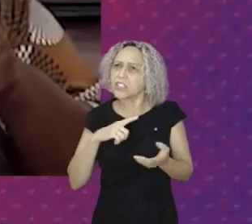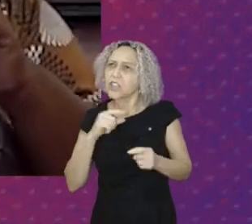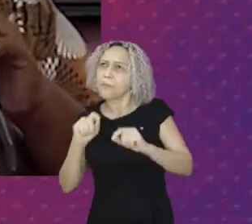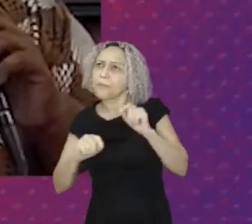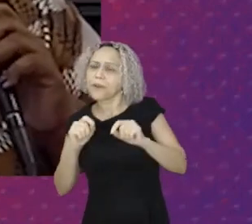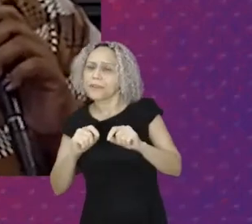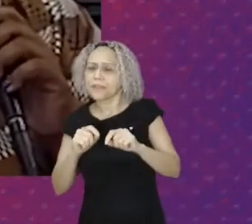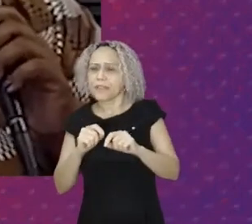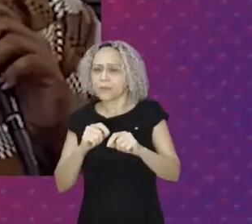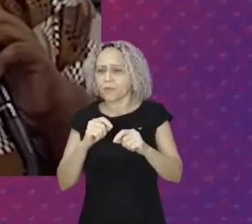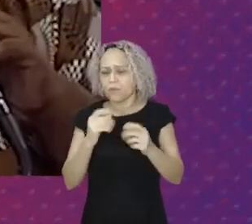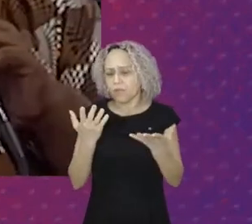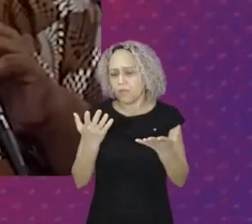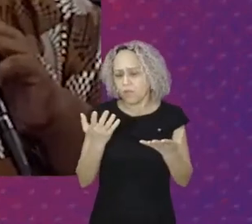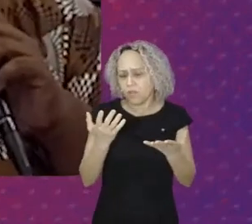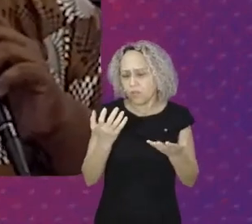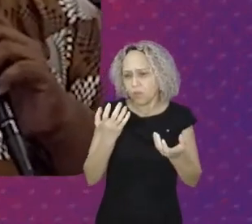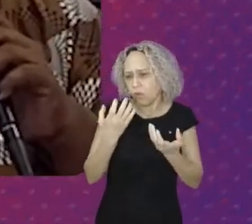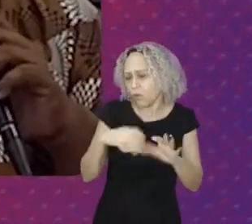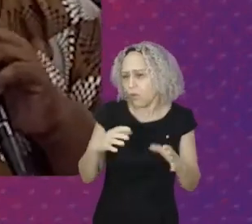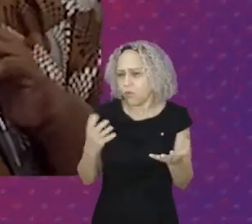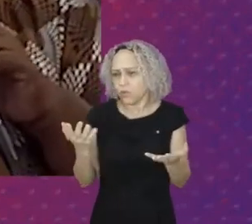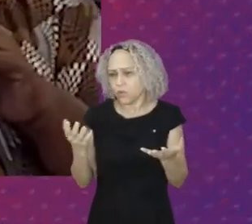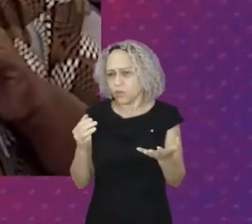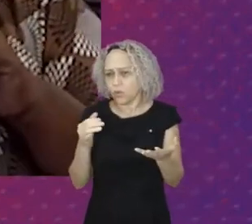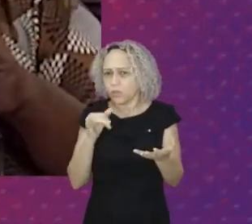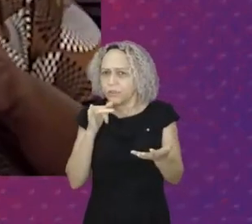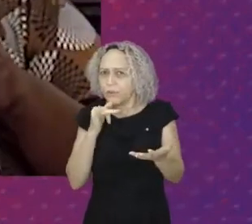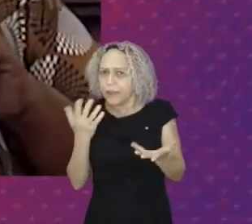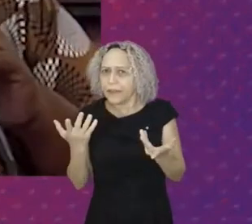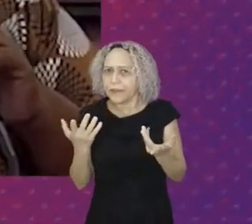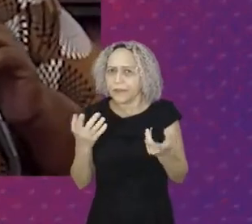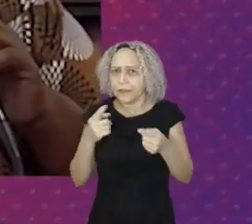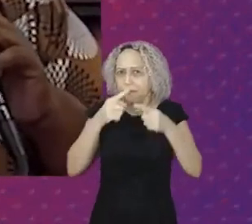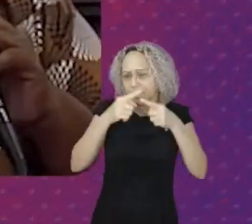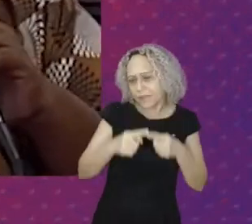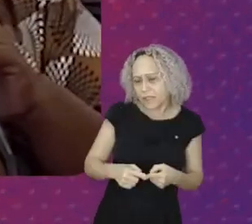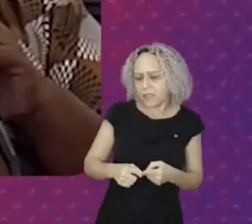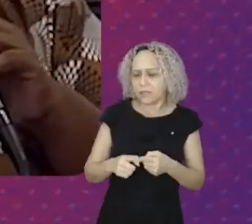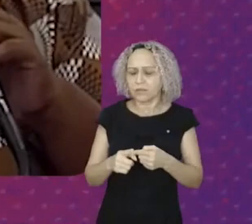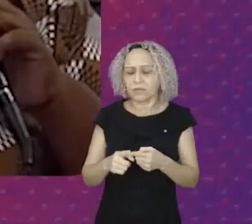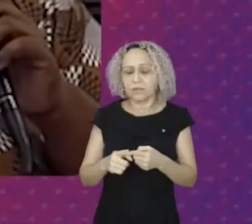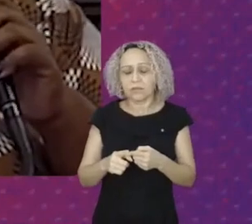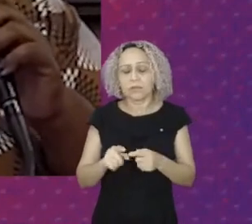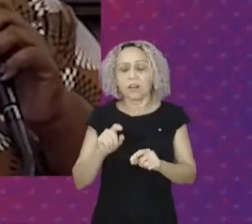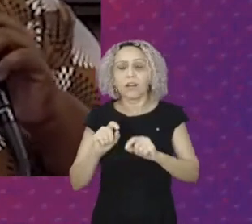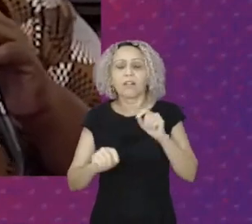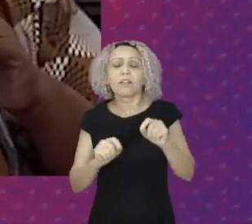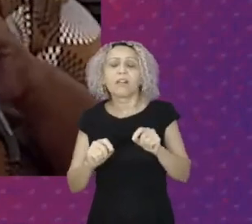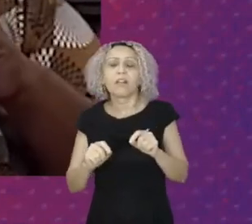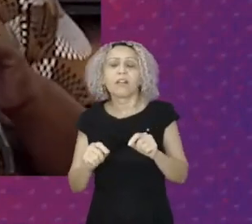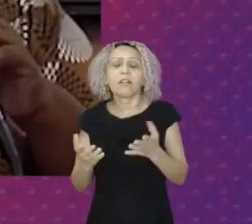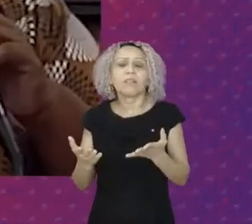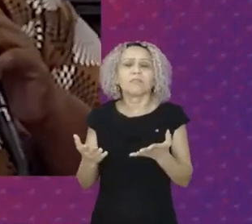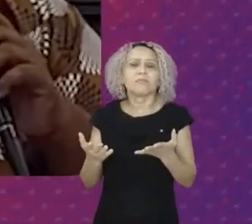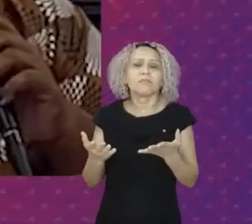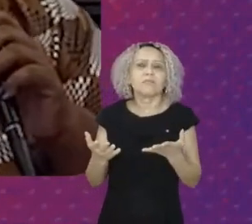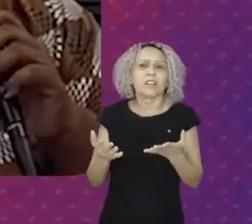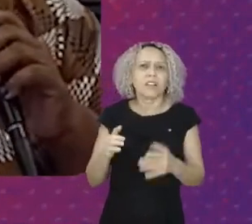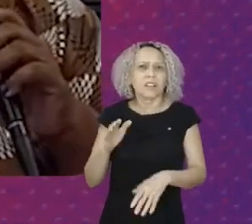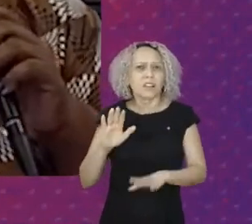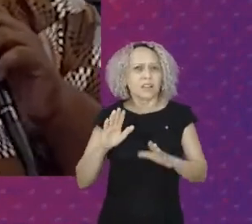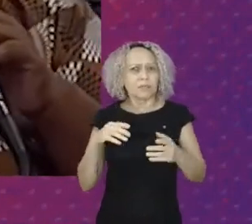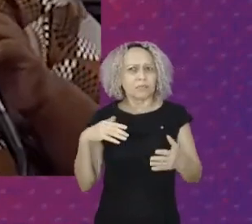E ainda hoje, as pessoas acham, né? Muita gente parte do pressuposto que tratar de história da África é no mês de